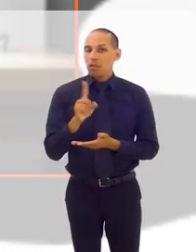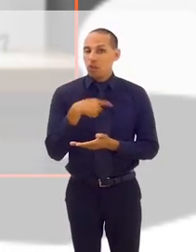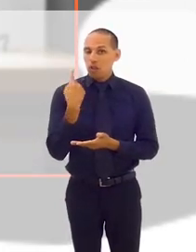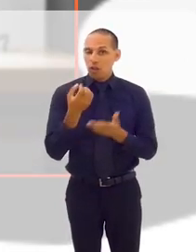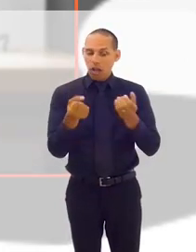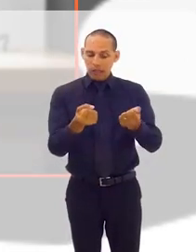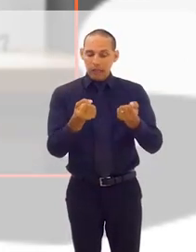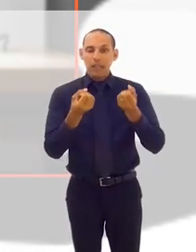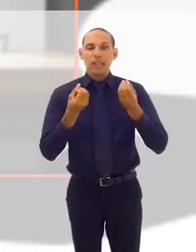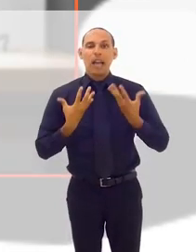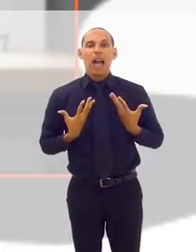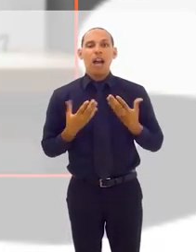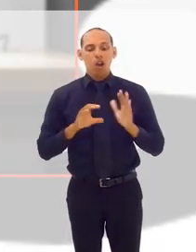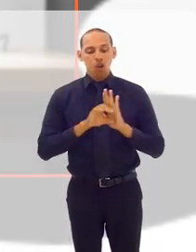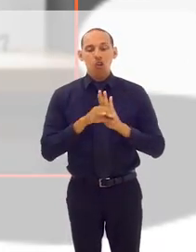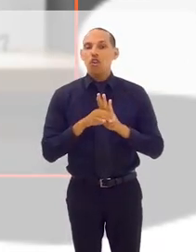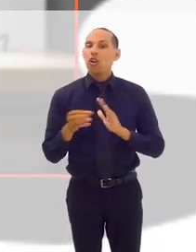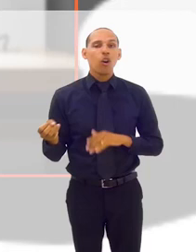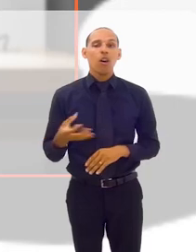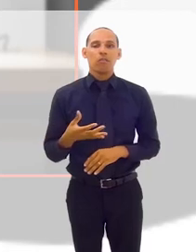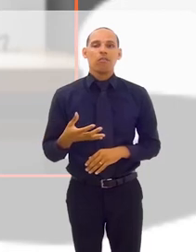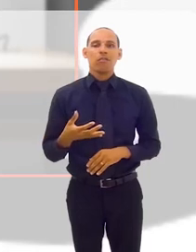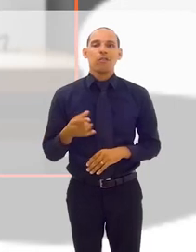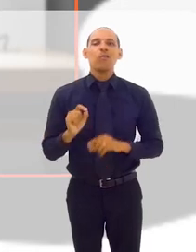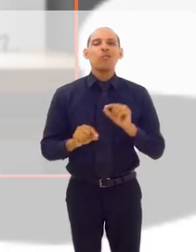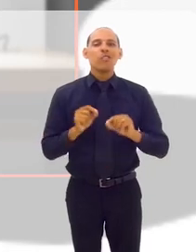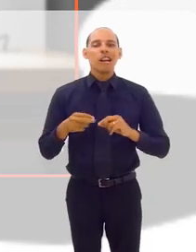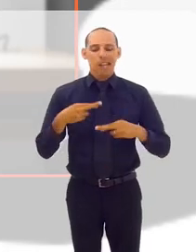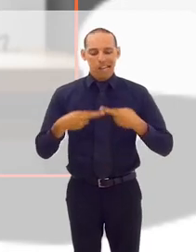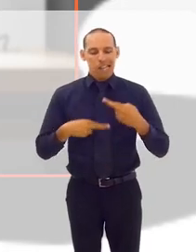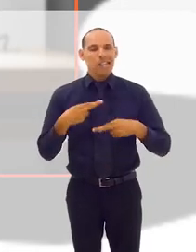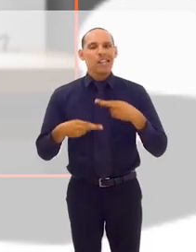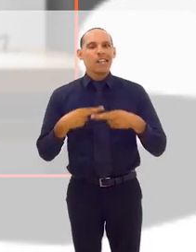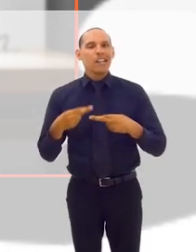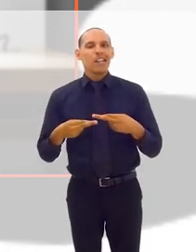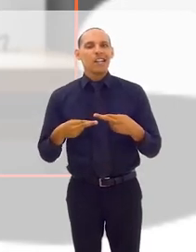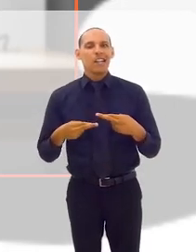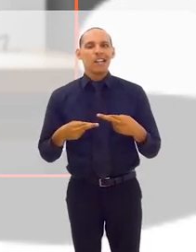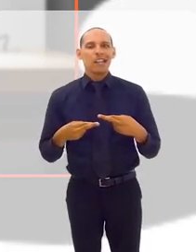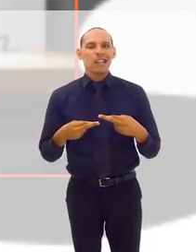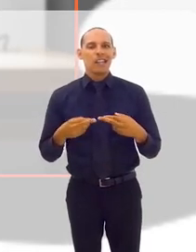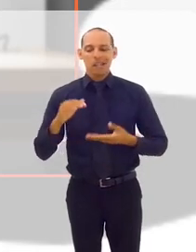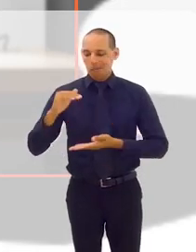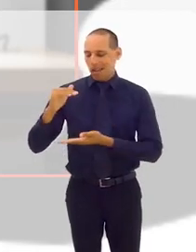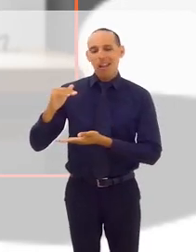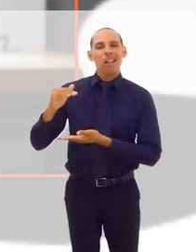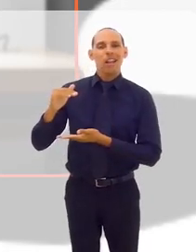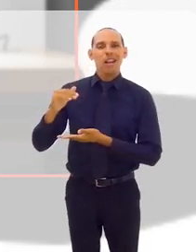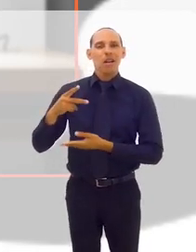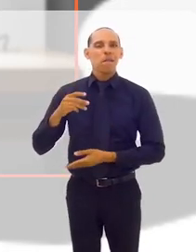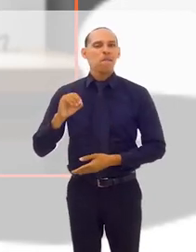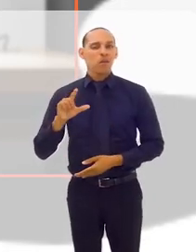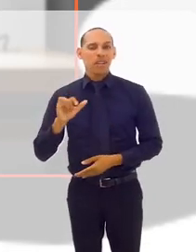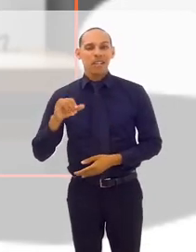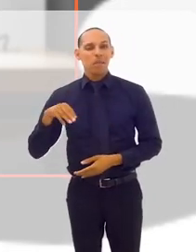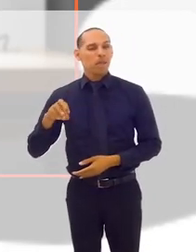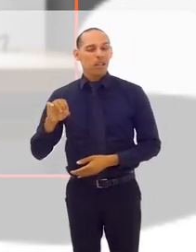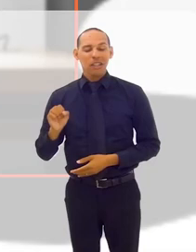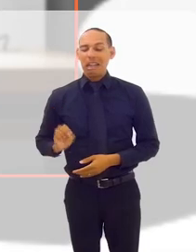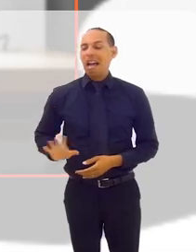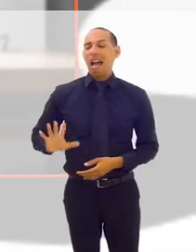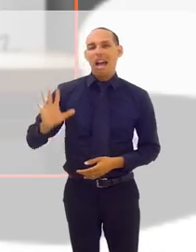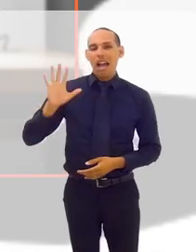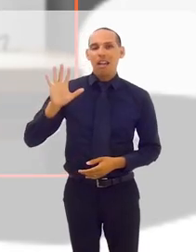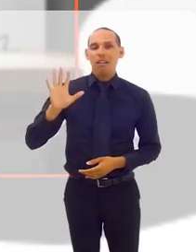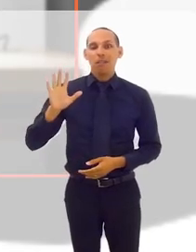para todos nós esse novo conceito de reciclagem dessa embalagem, desse polímero tão